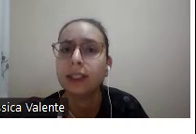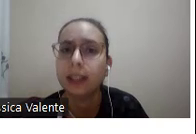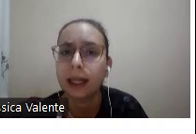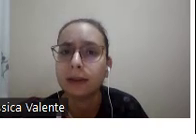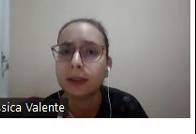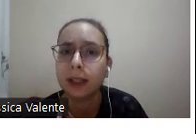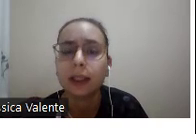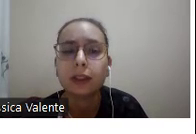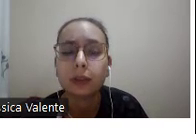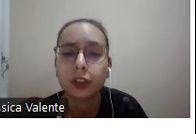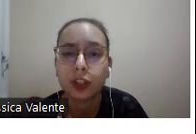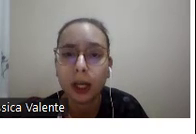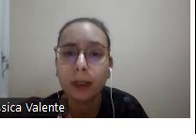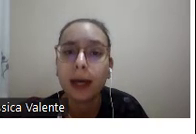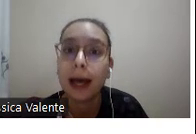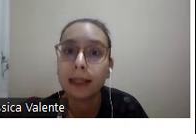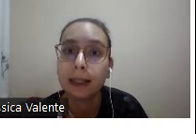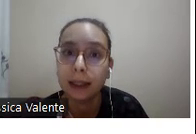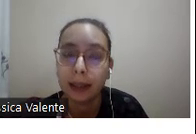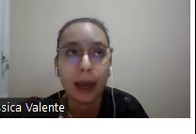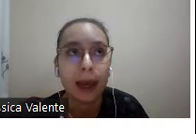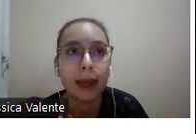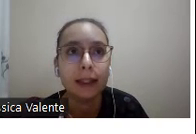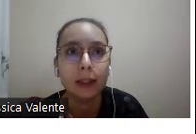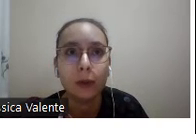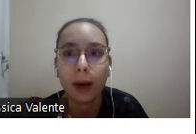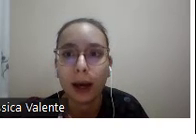nossa vida, né? Isso se chama